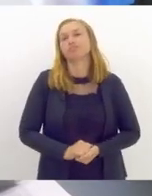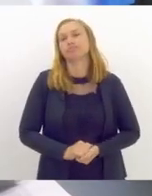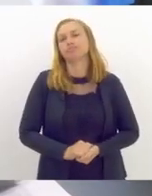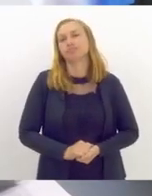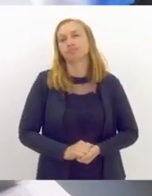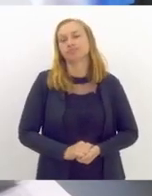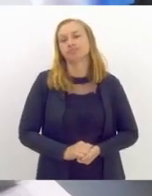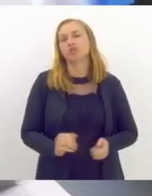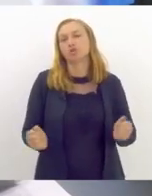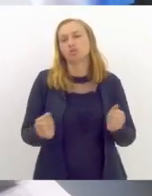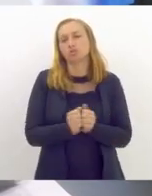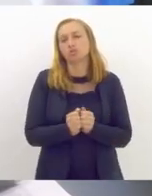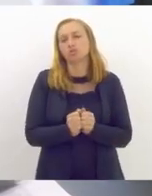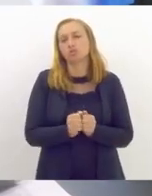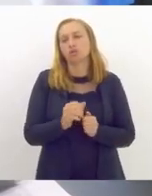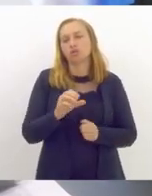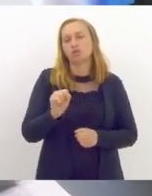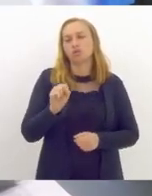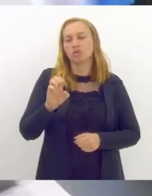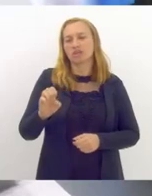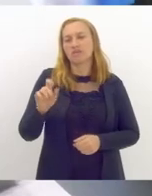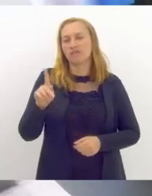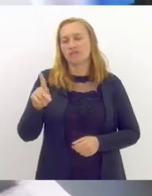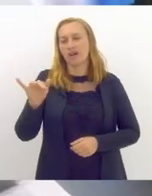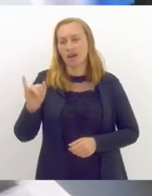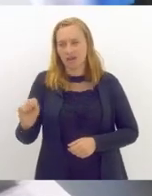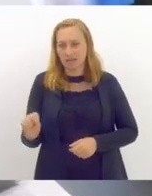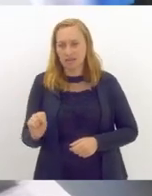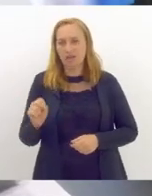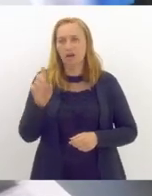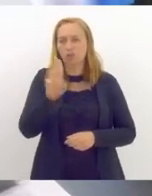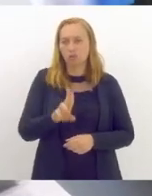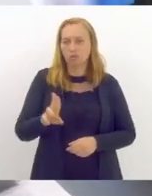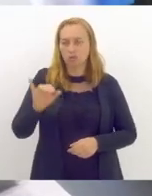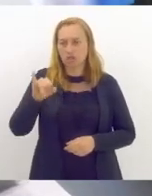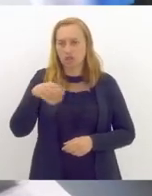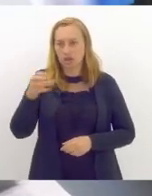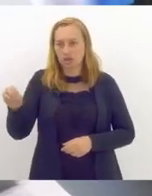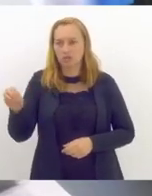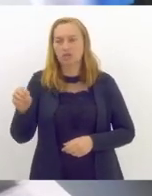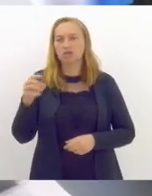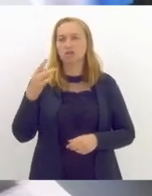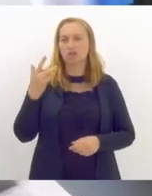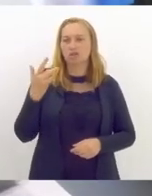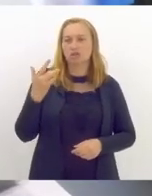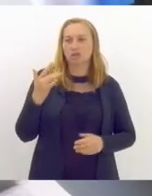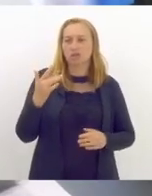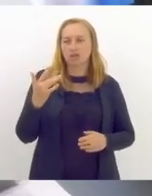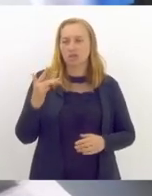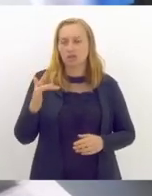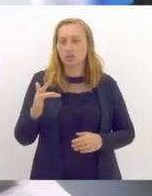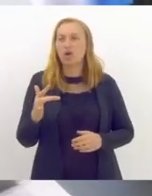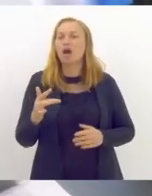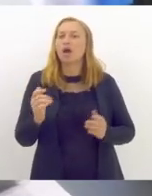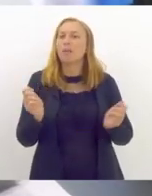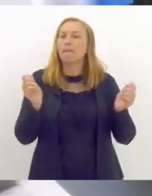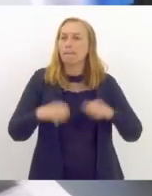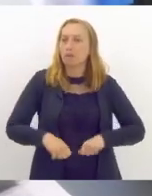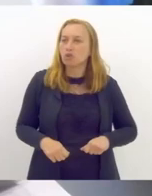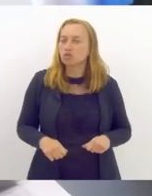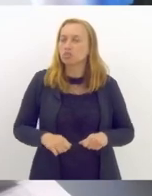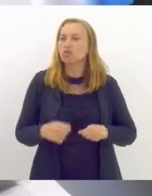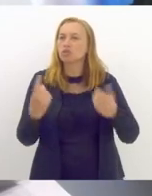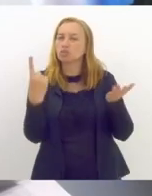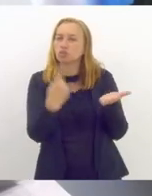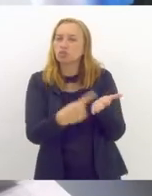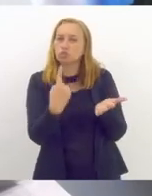junto com você faz a união o tesouro se chegou a uma possibilidade de